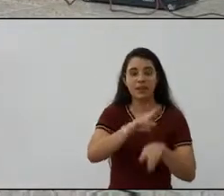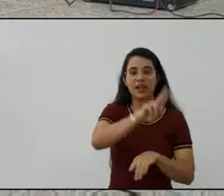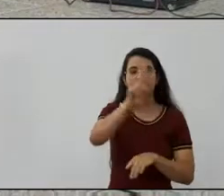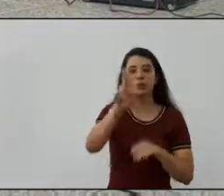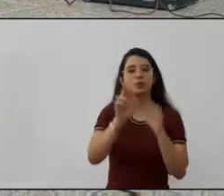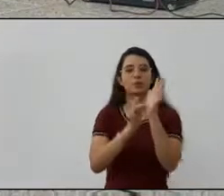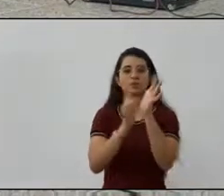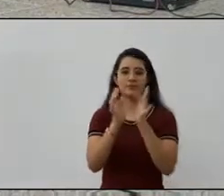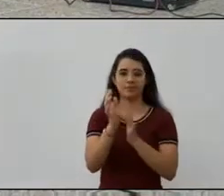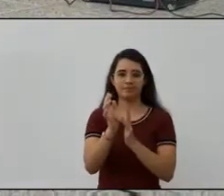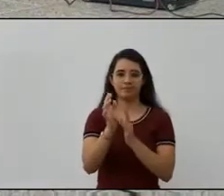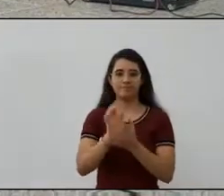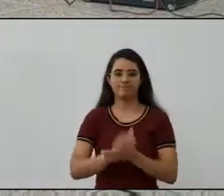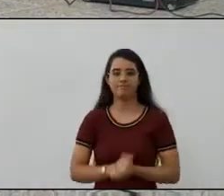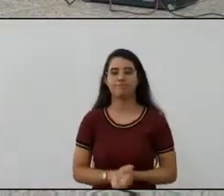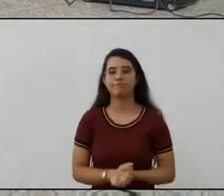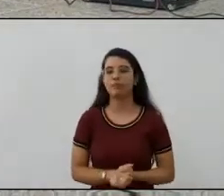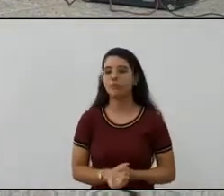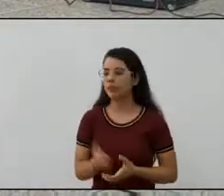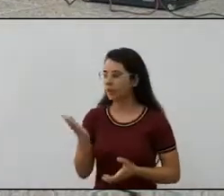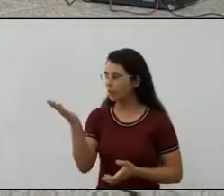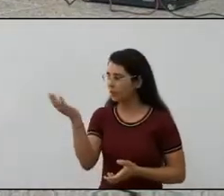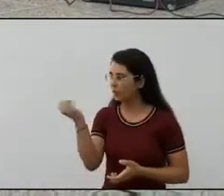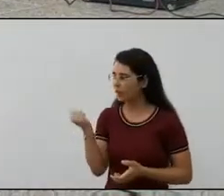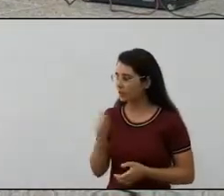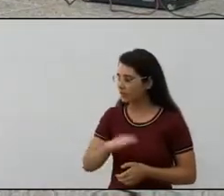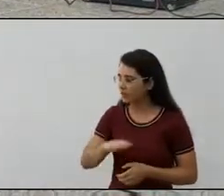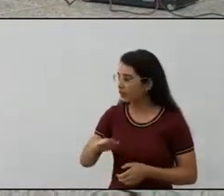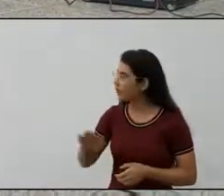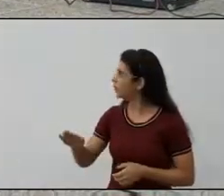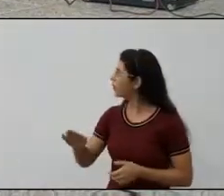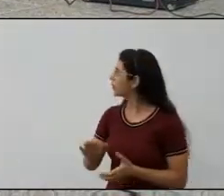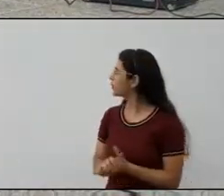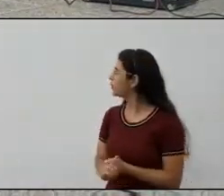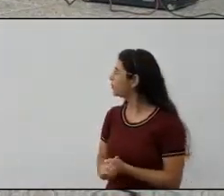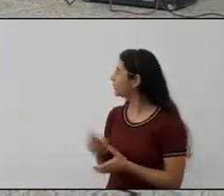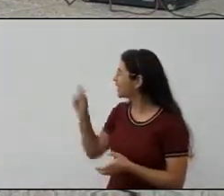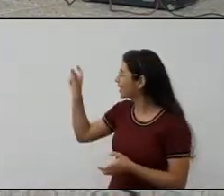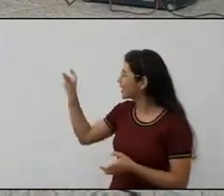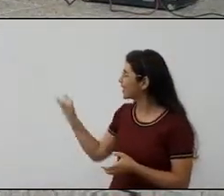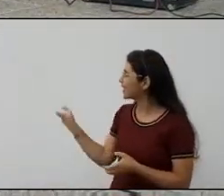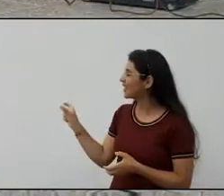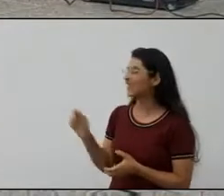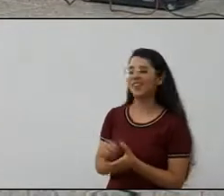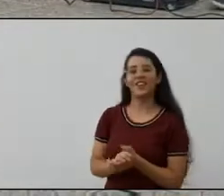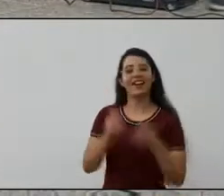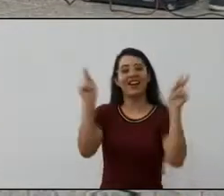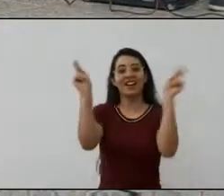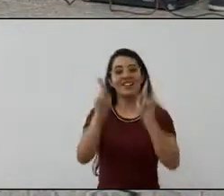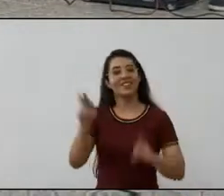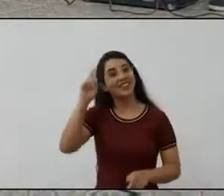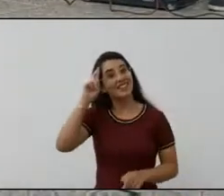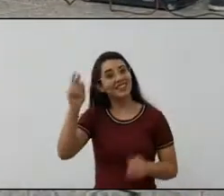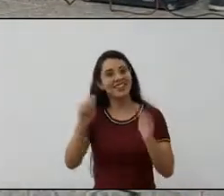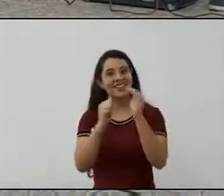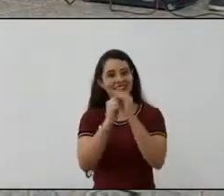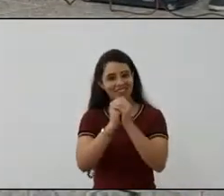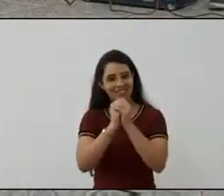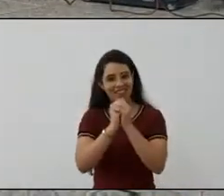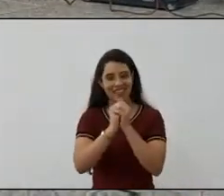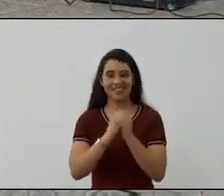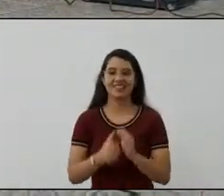nosso Jesus. Cadê Tiago? Ô, cabra macho. A paz do Senhor, igreja.